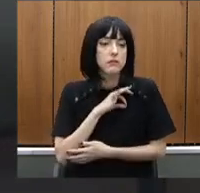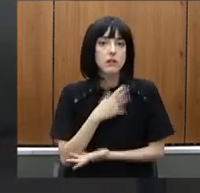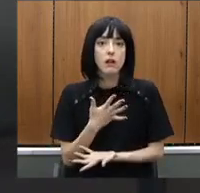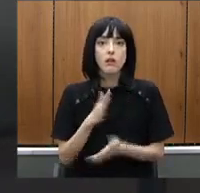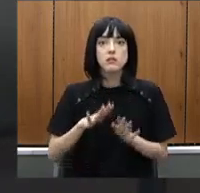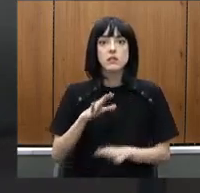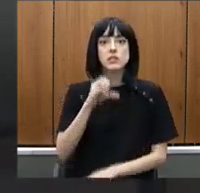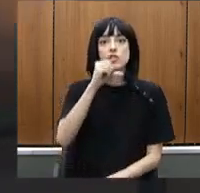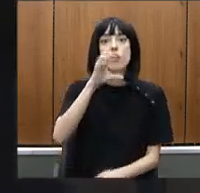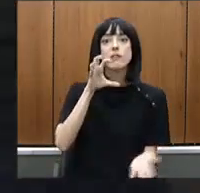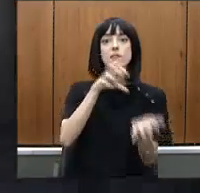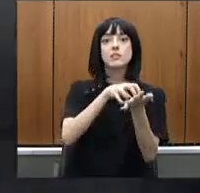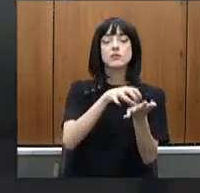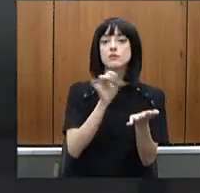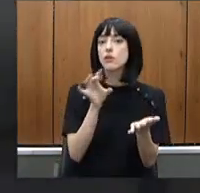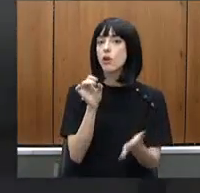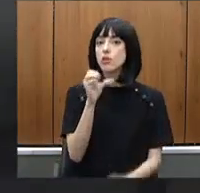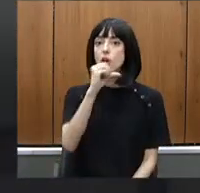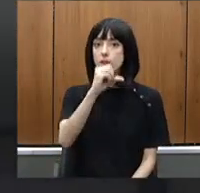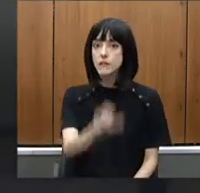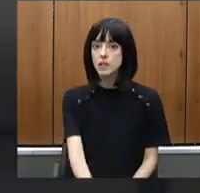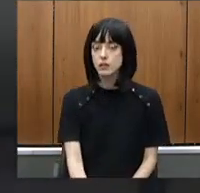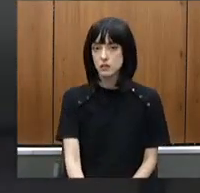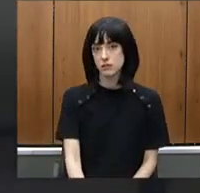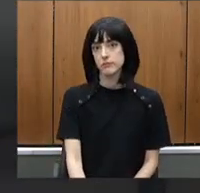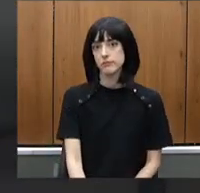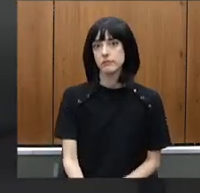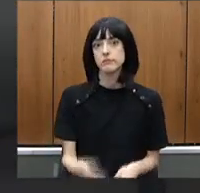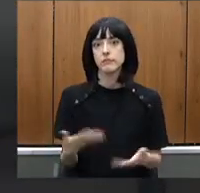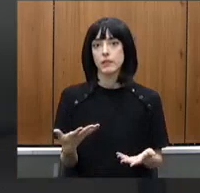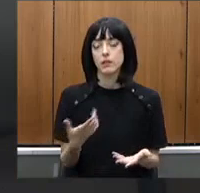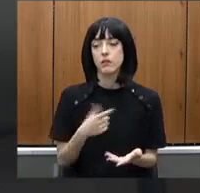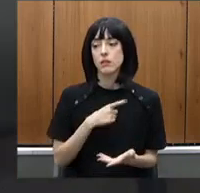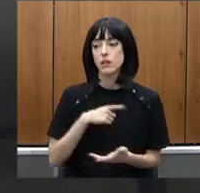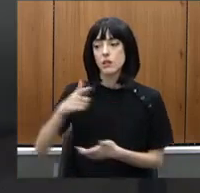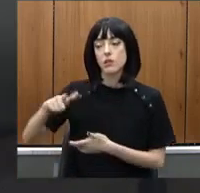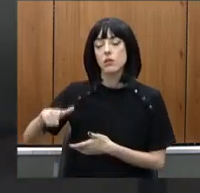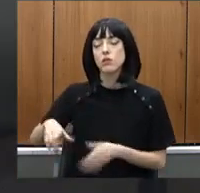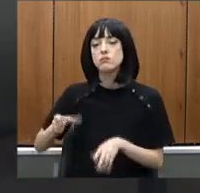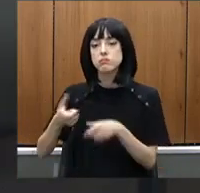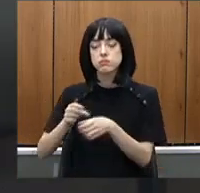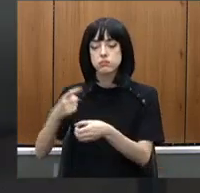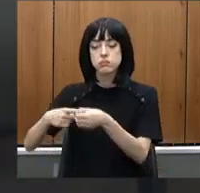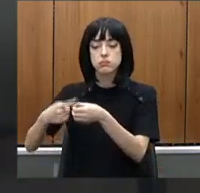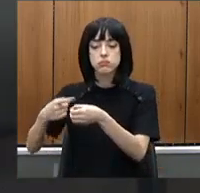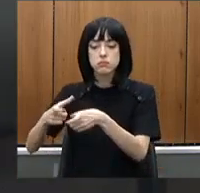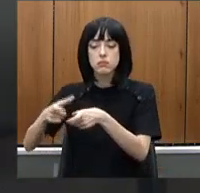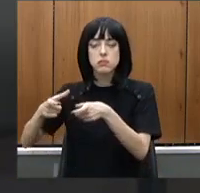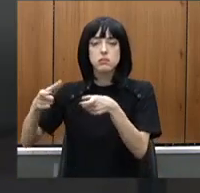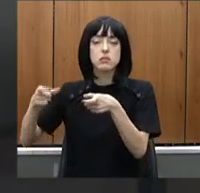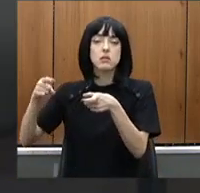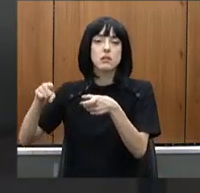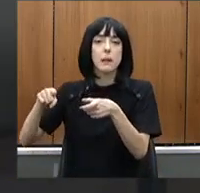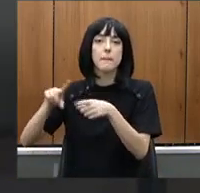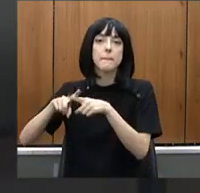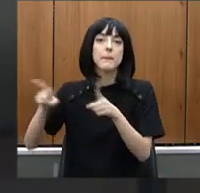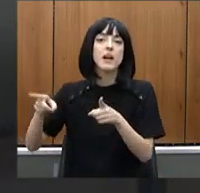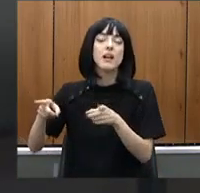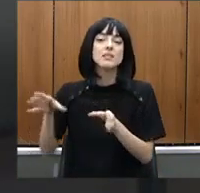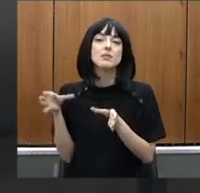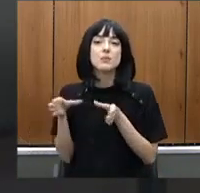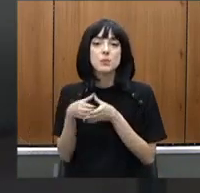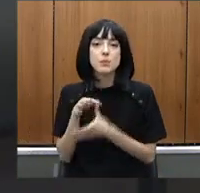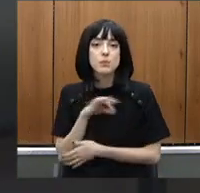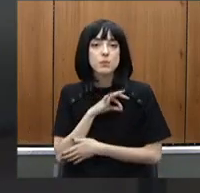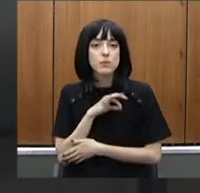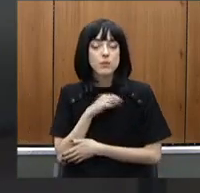bem mais e outros né tantos grandes aí que tem muito menos Então hoje o grande problema ainda realmente que significa ainda